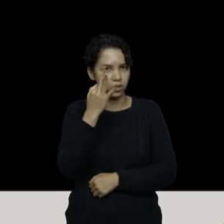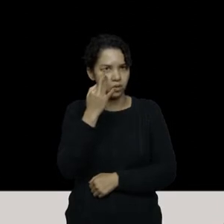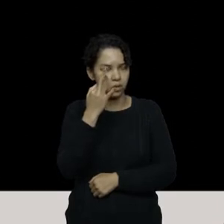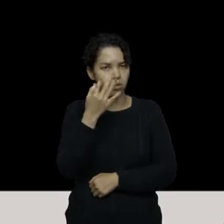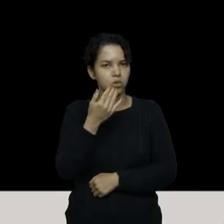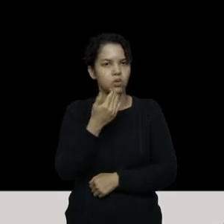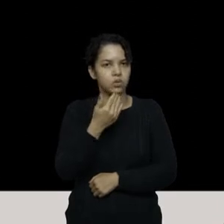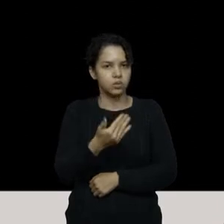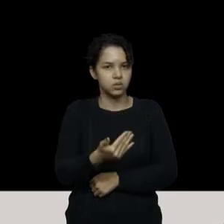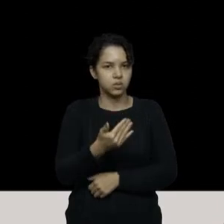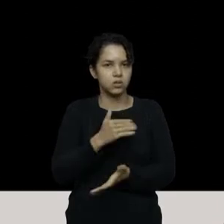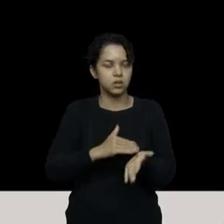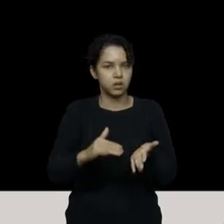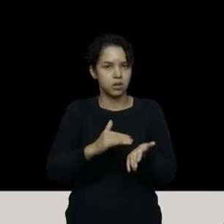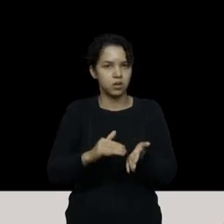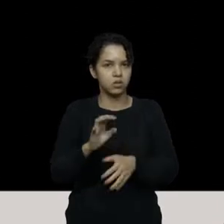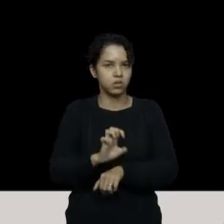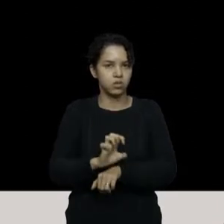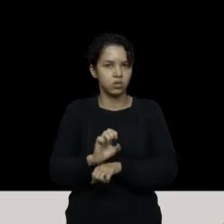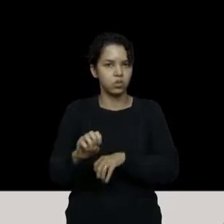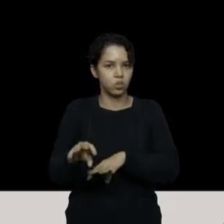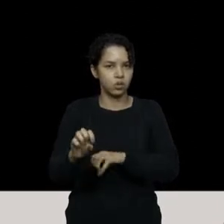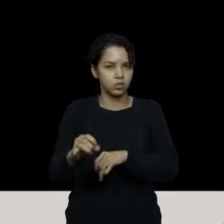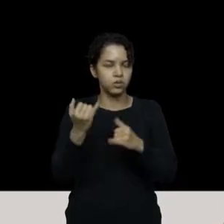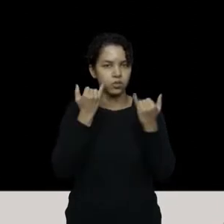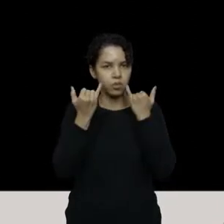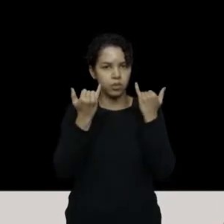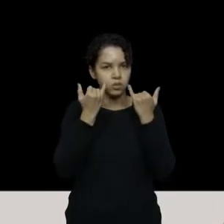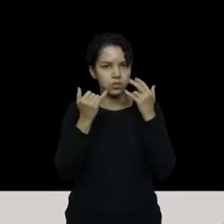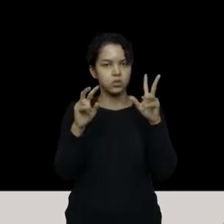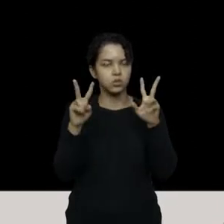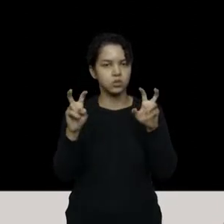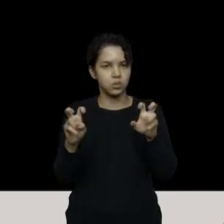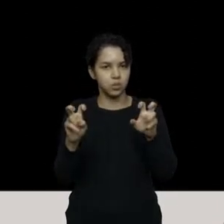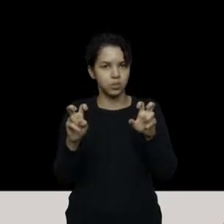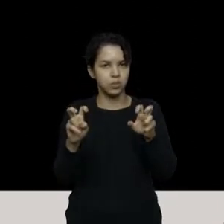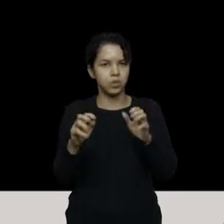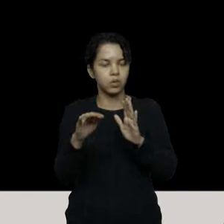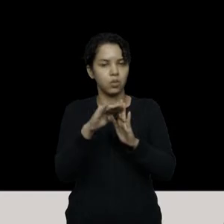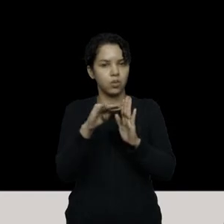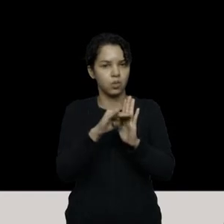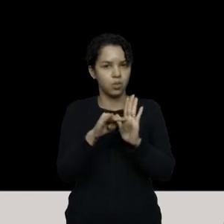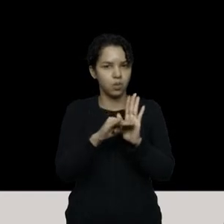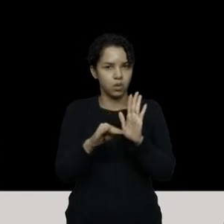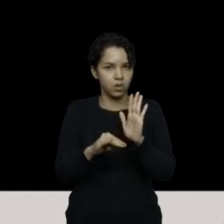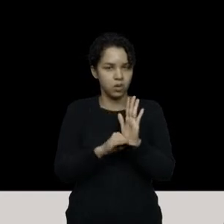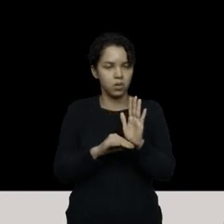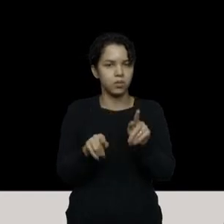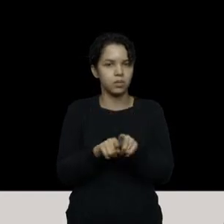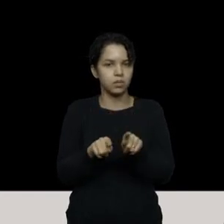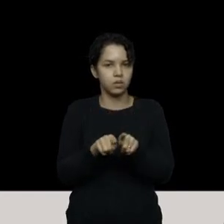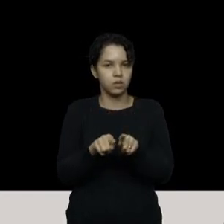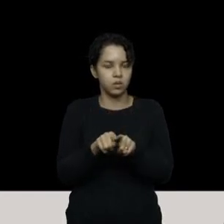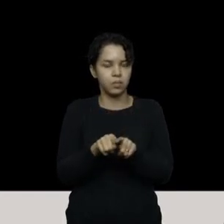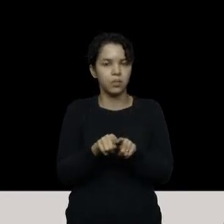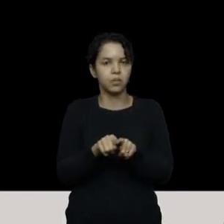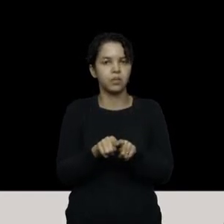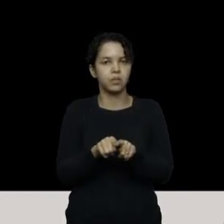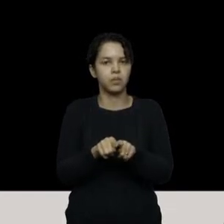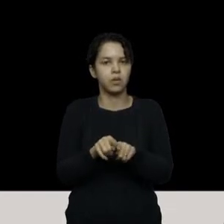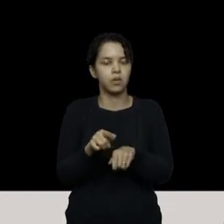solicitando o secretário de Estado da Educação e informação acerca do cronograma e demais medidas que estão